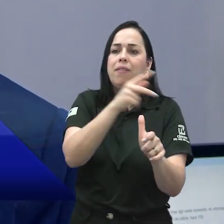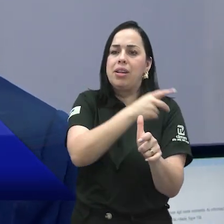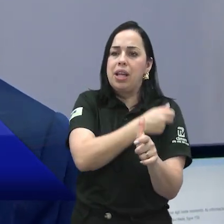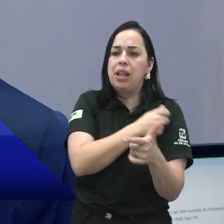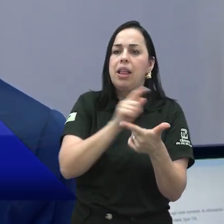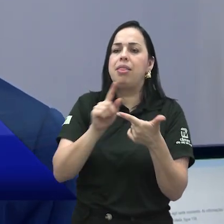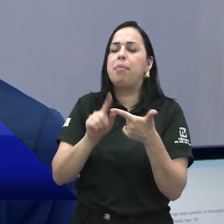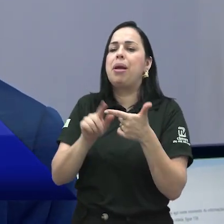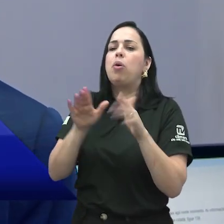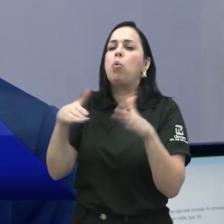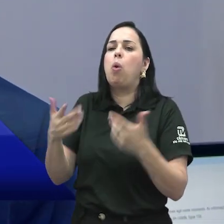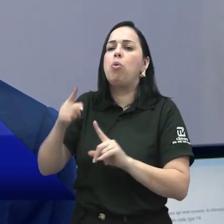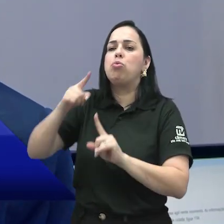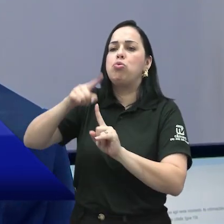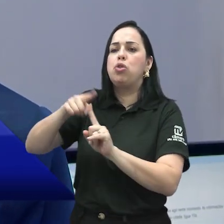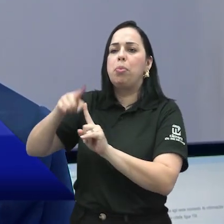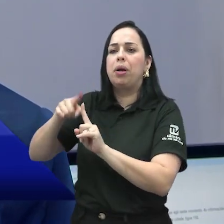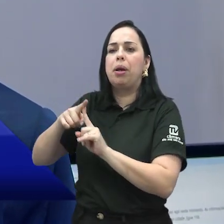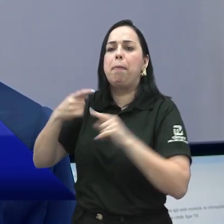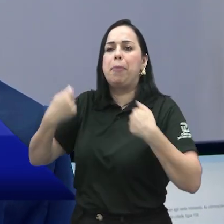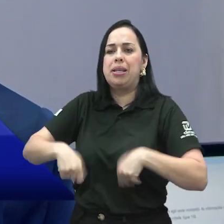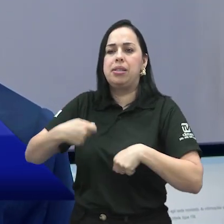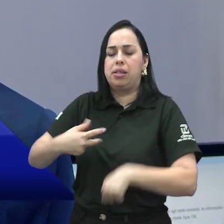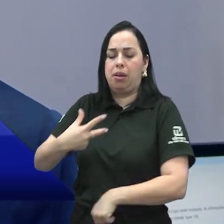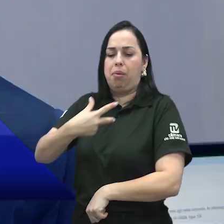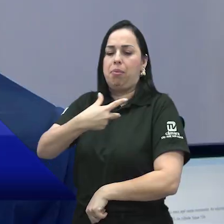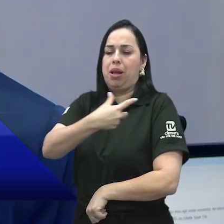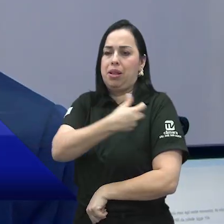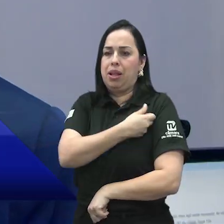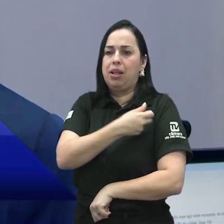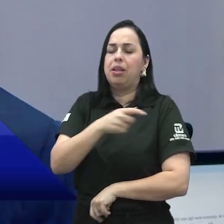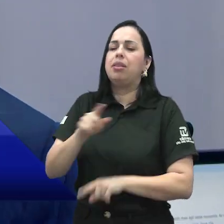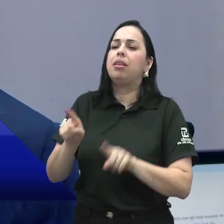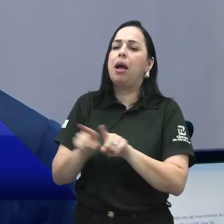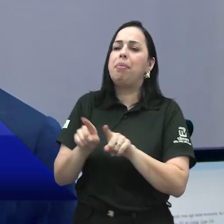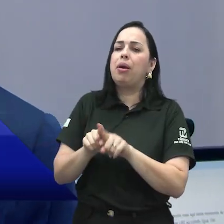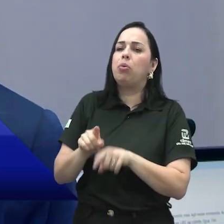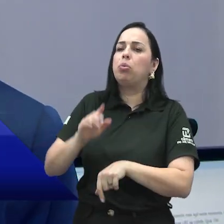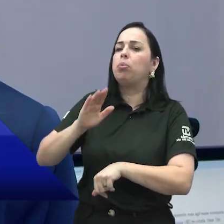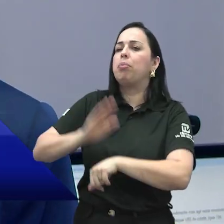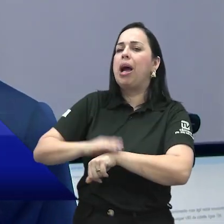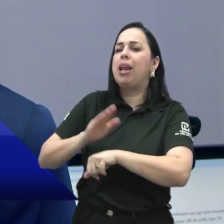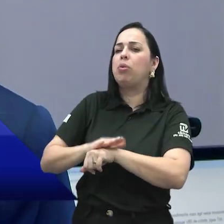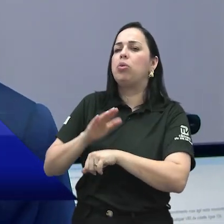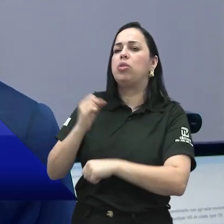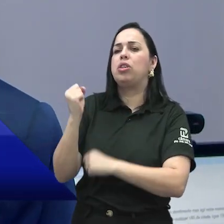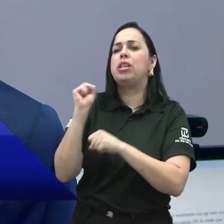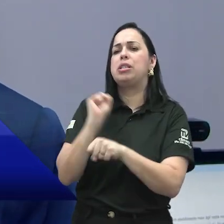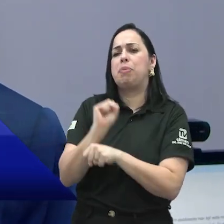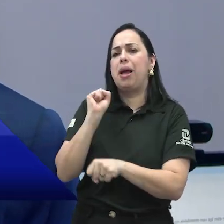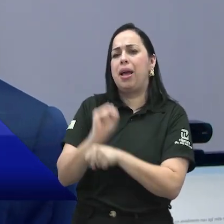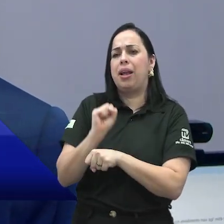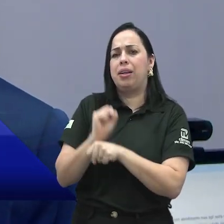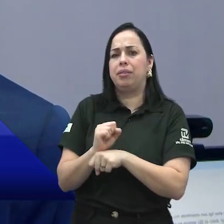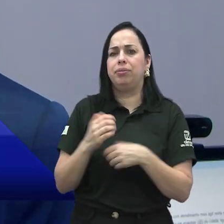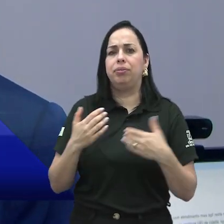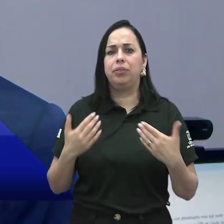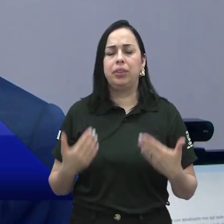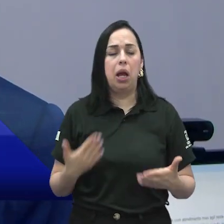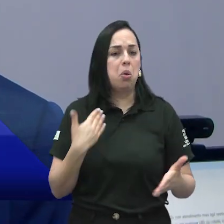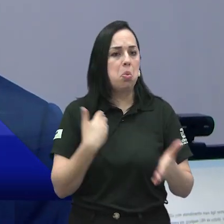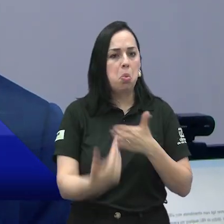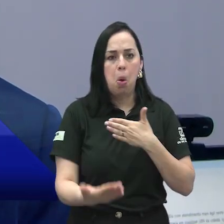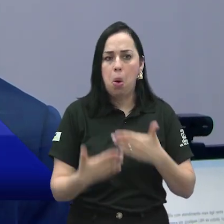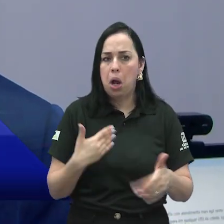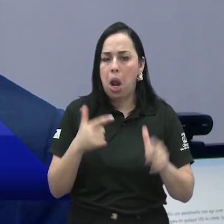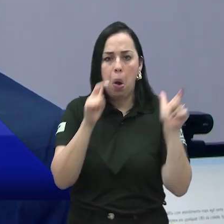de referência, os imunizantes que estão disponíveis e o tempo de espera. Então, isso facilita muito para que, aonde